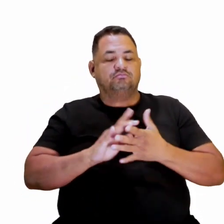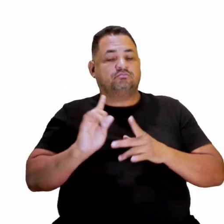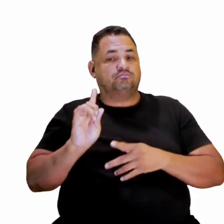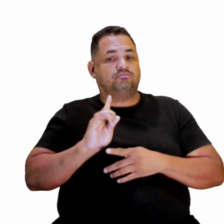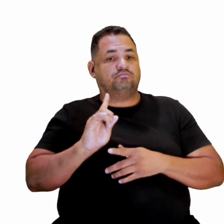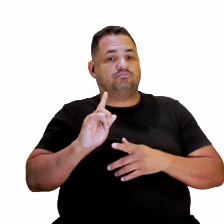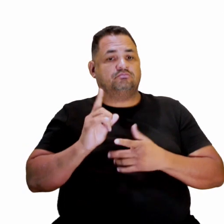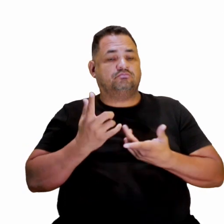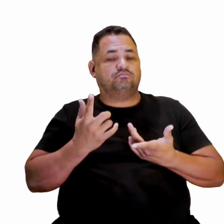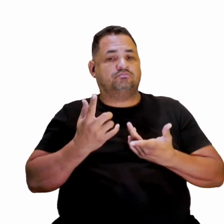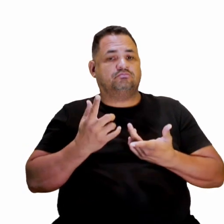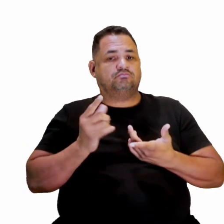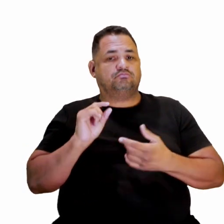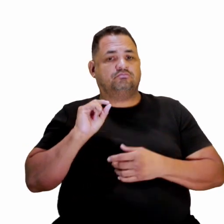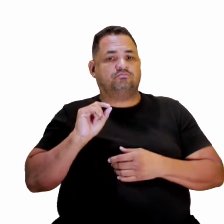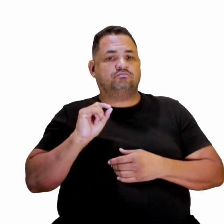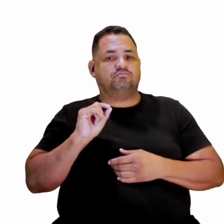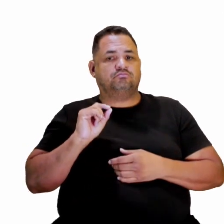necessariamente